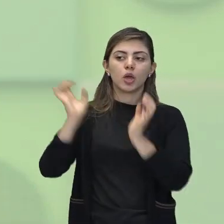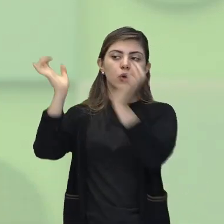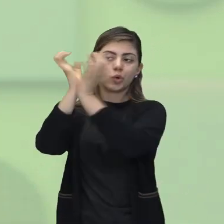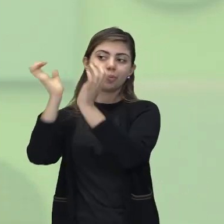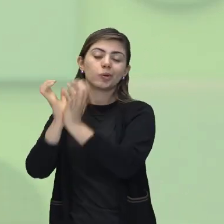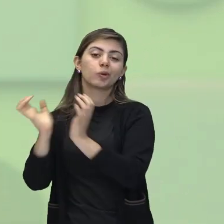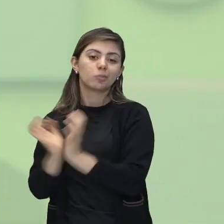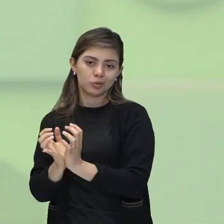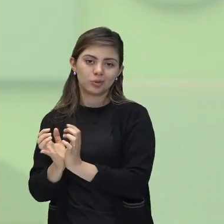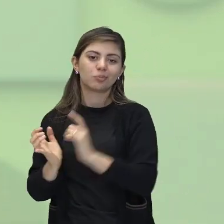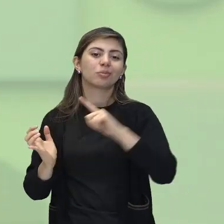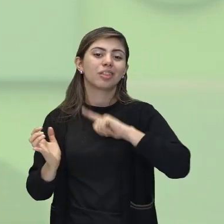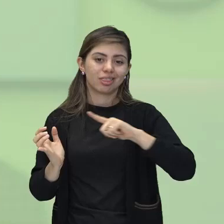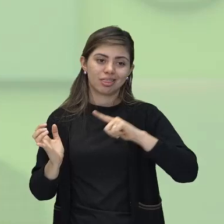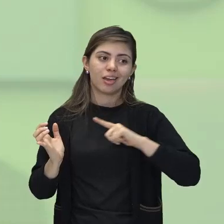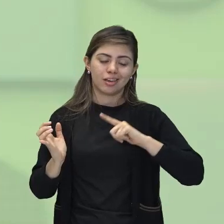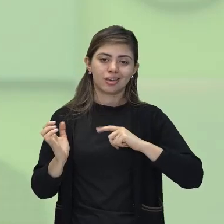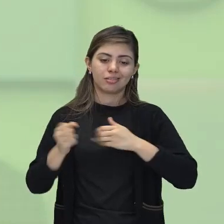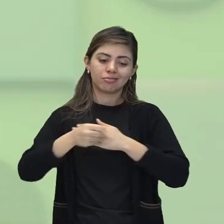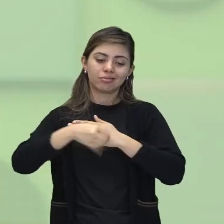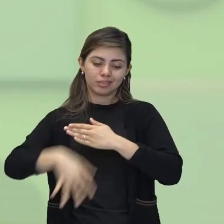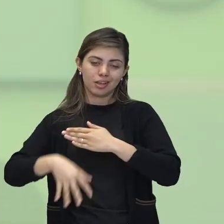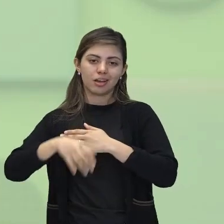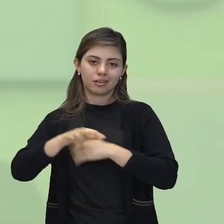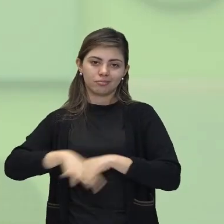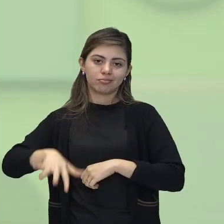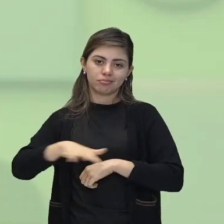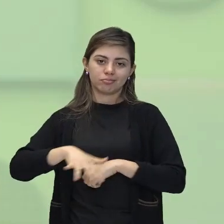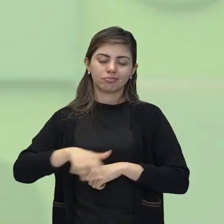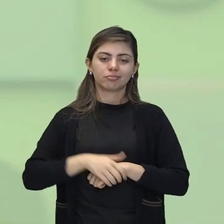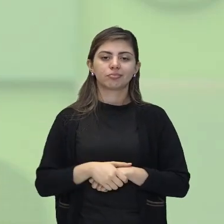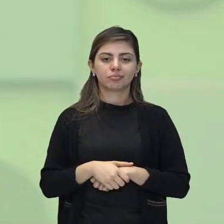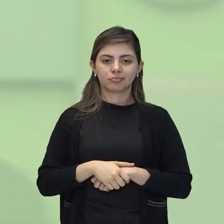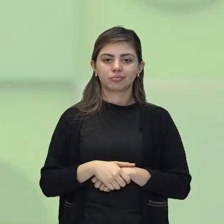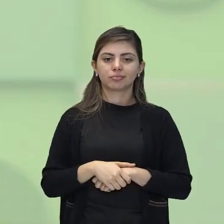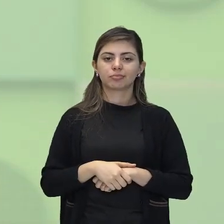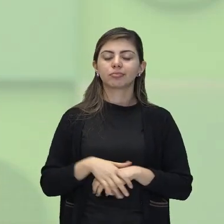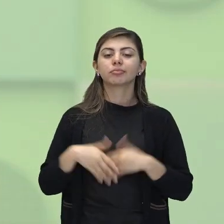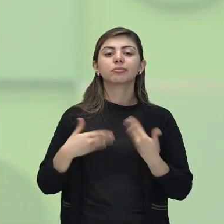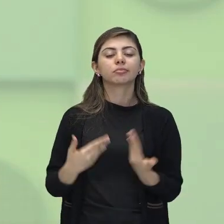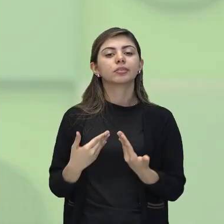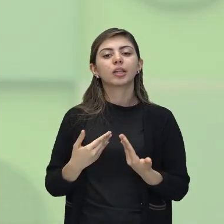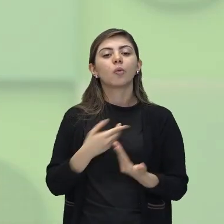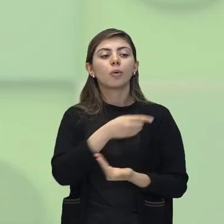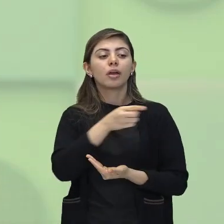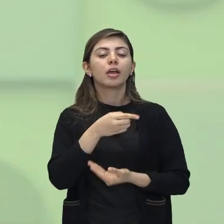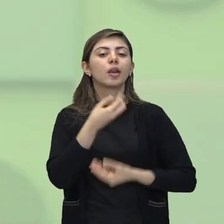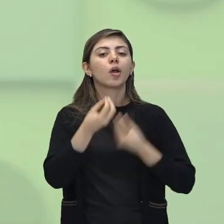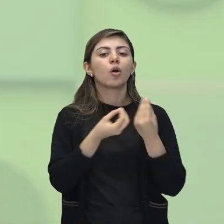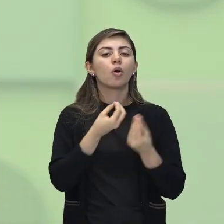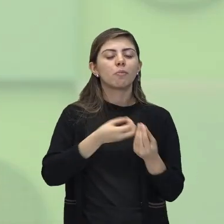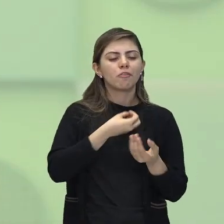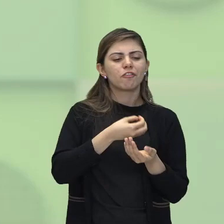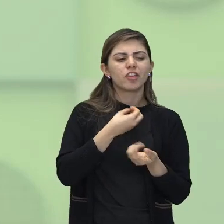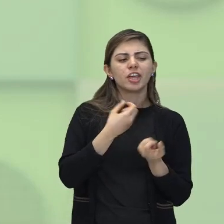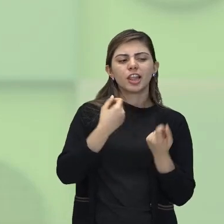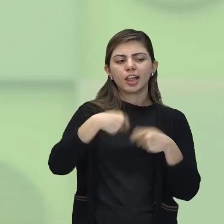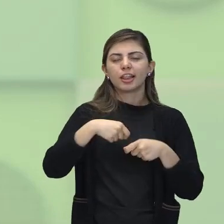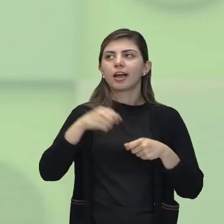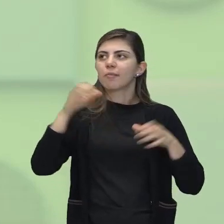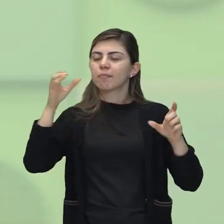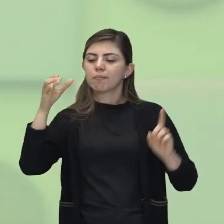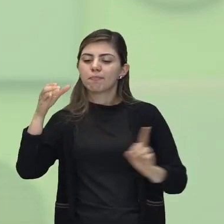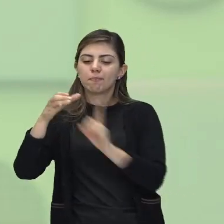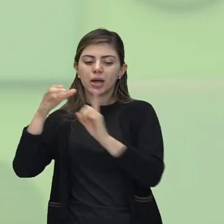das categorias taxonômicas, né? Que faz com que eles tenham ali uma